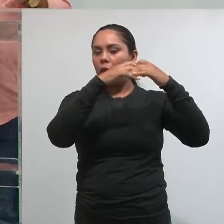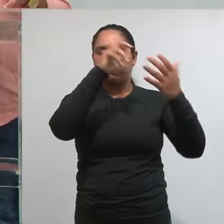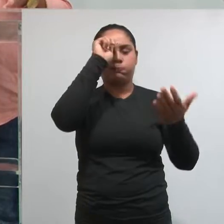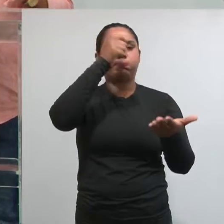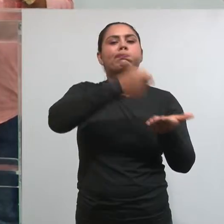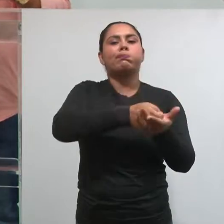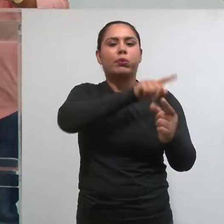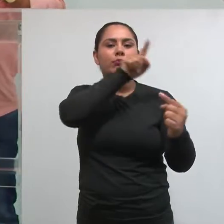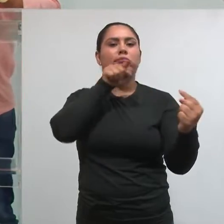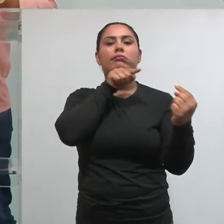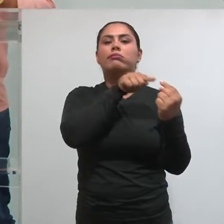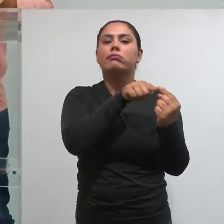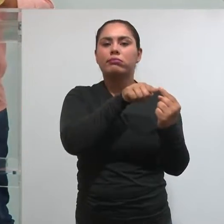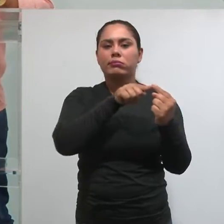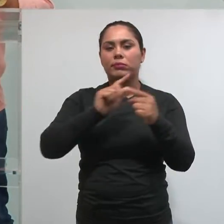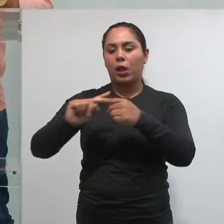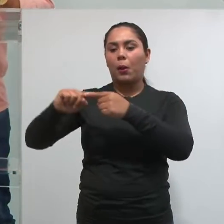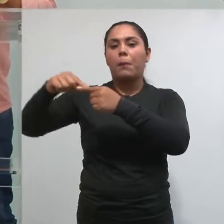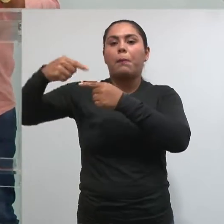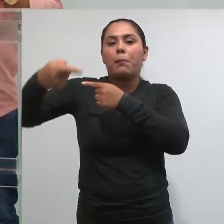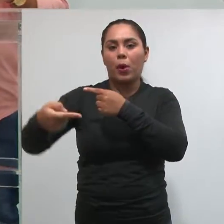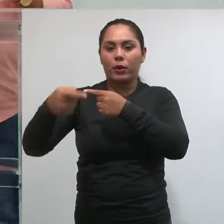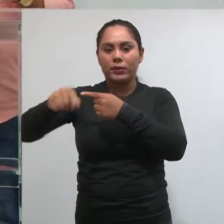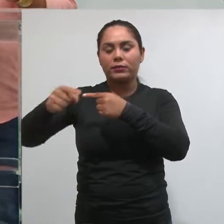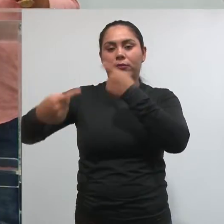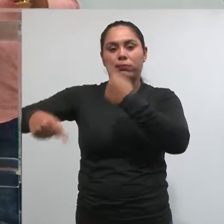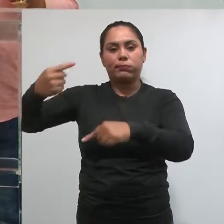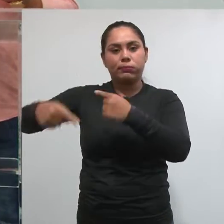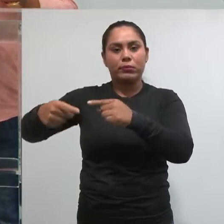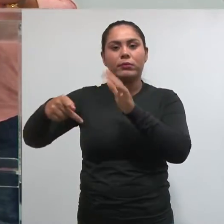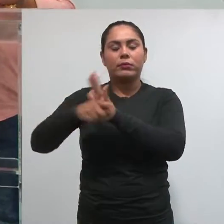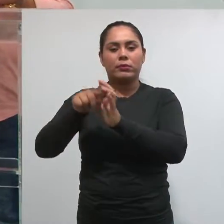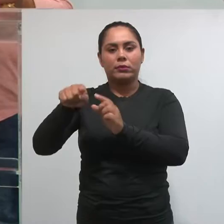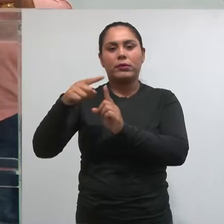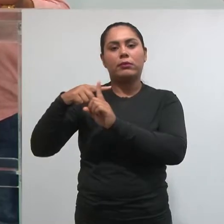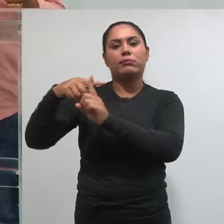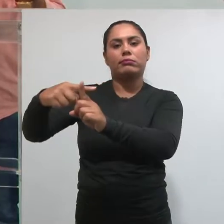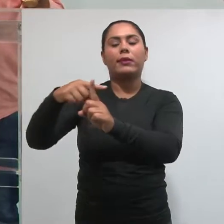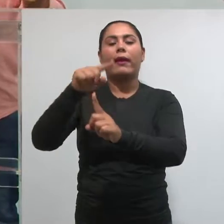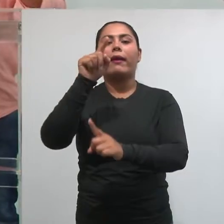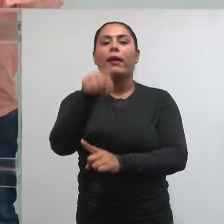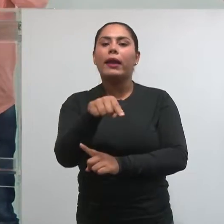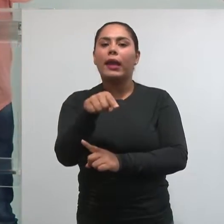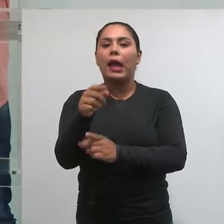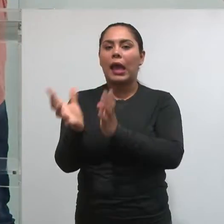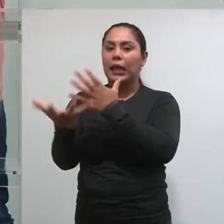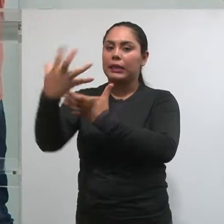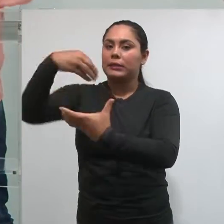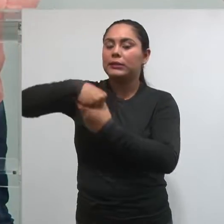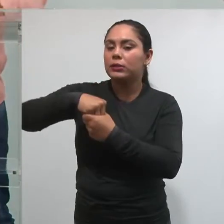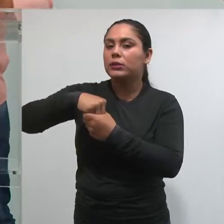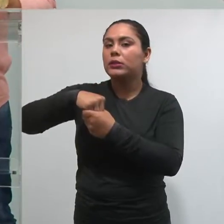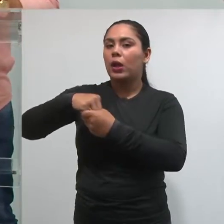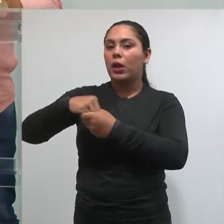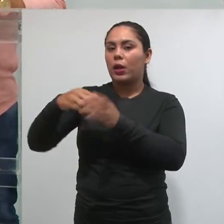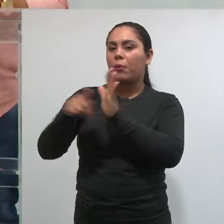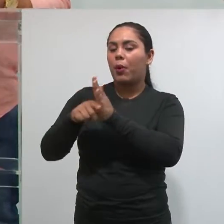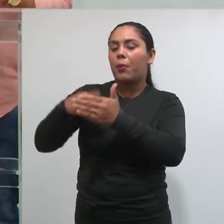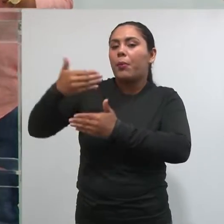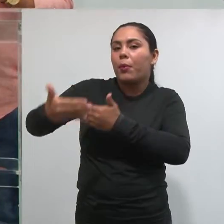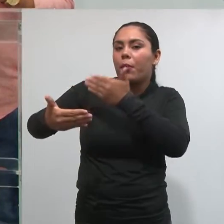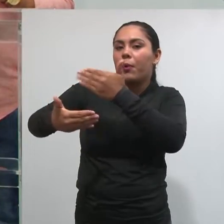objetividade, né? Com o pós-positivista, entendam-se vocês no sentido de incluir dentro desse processo uma